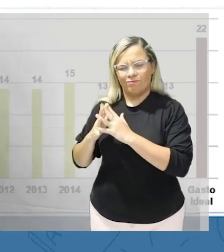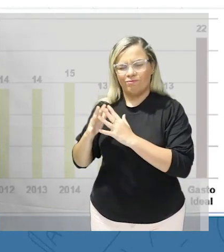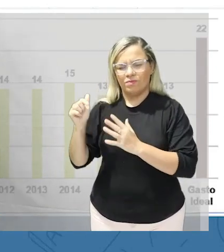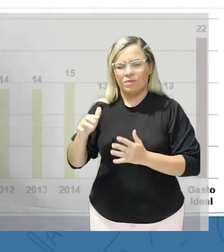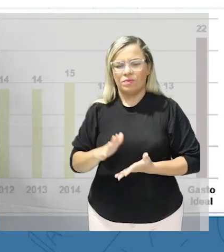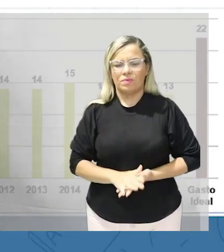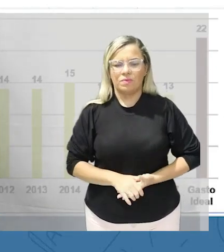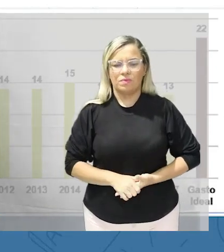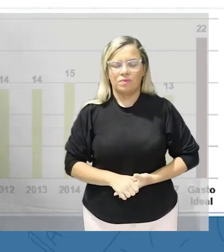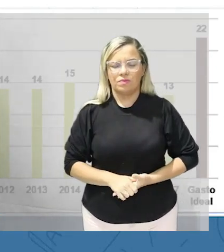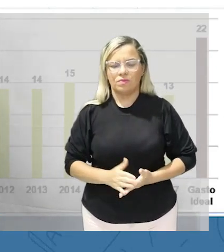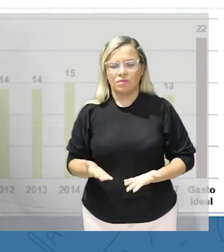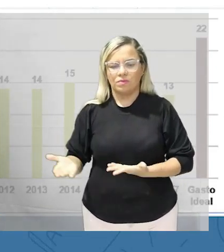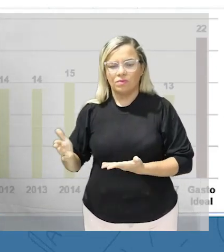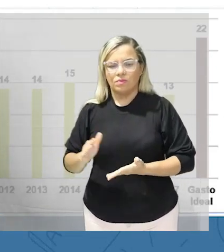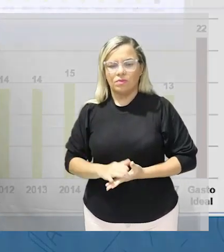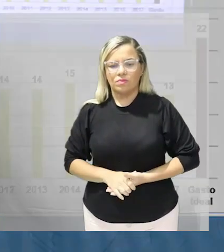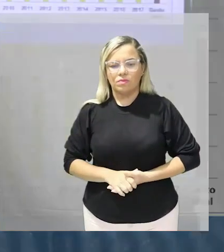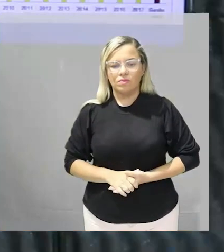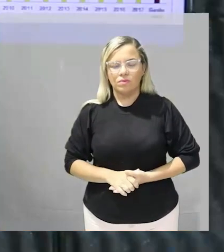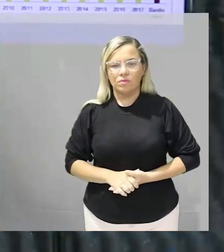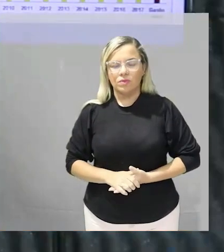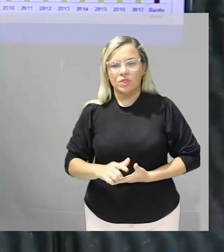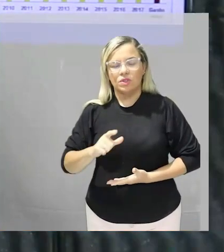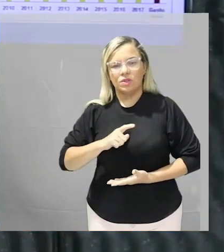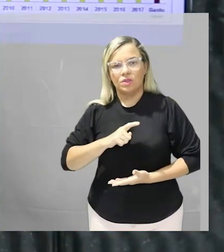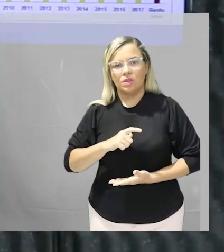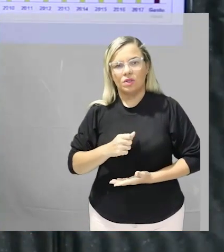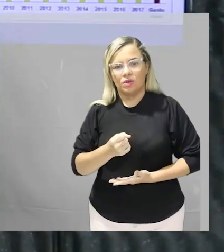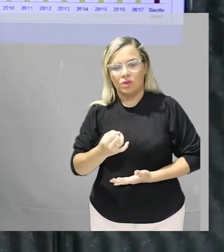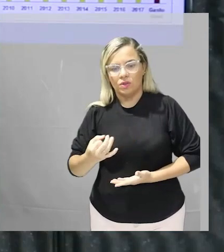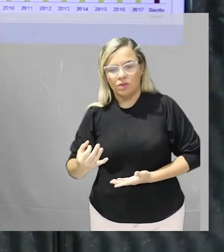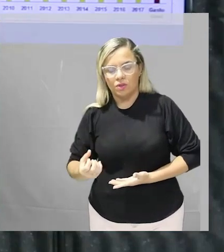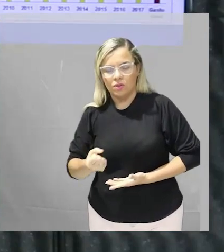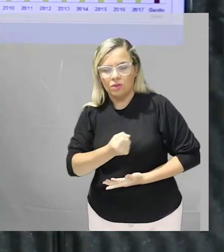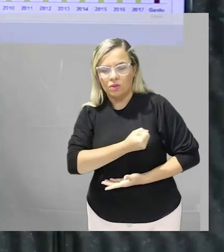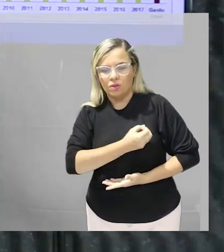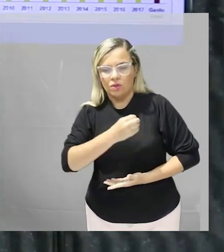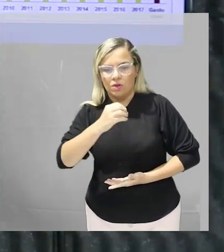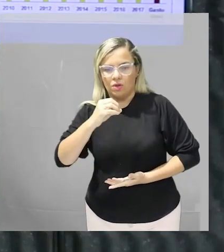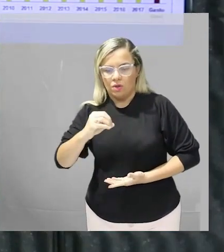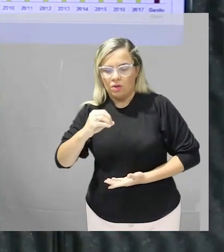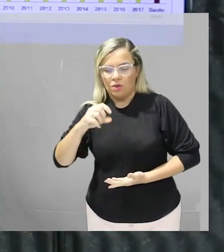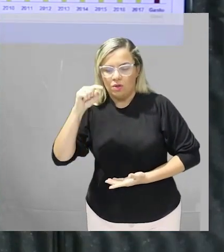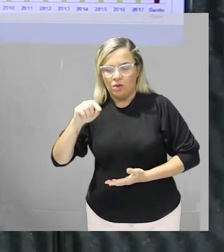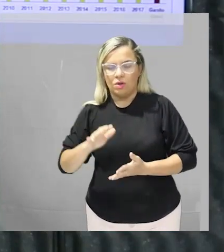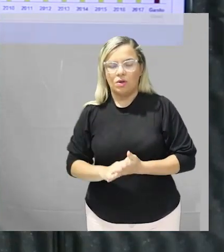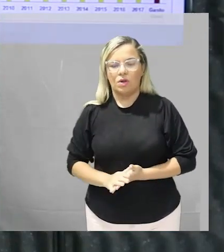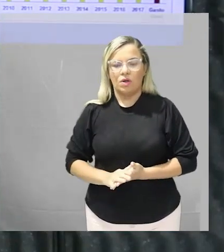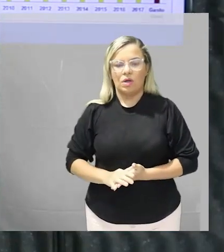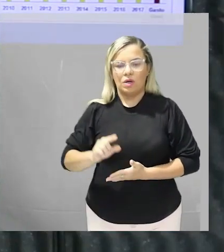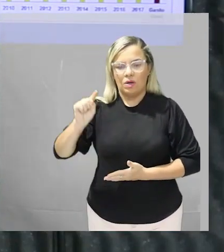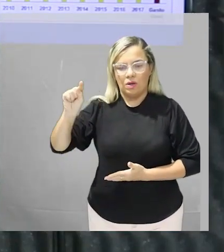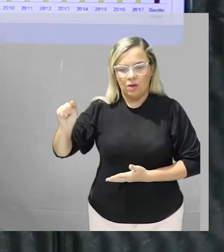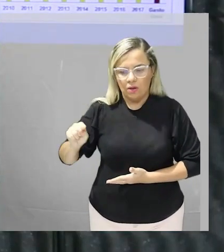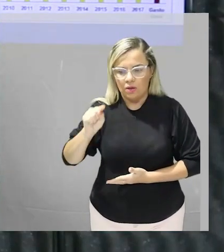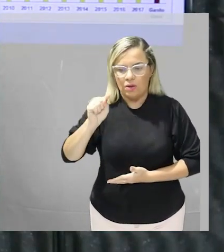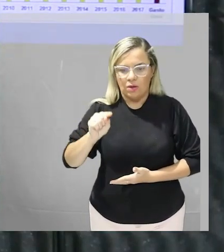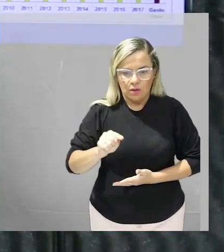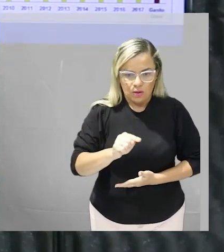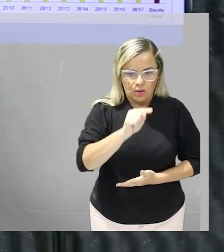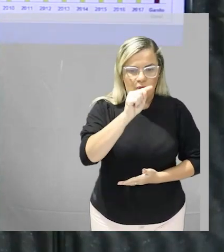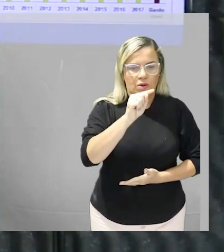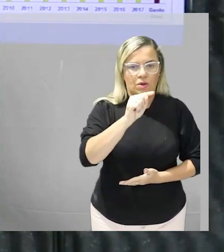nesse caso aqui né como eu tenho dois zeros então eu vou ter dois algarismos após a vírgula a vírgula ficou logo